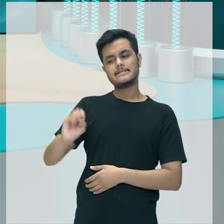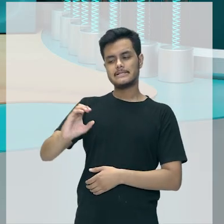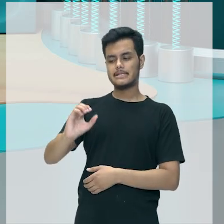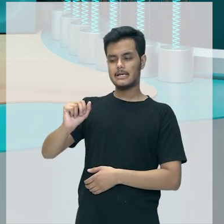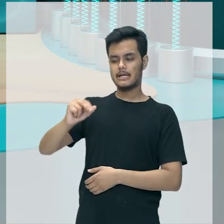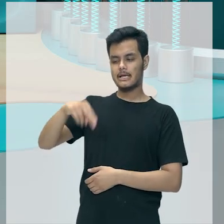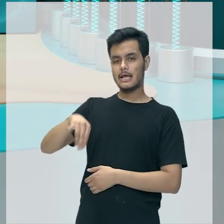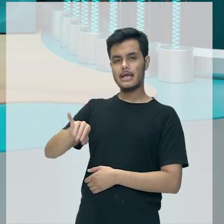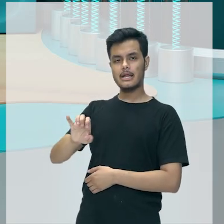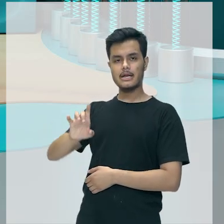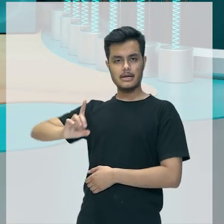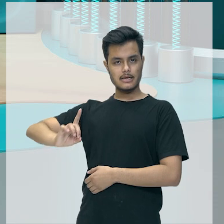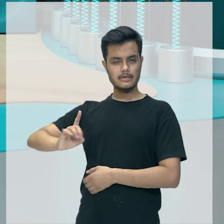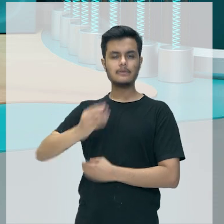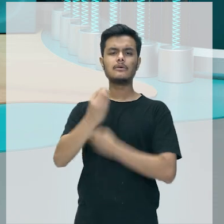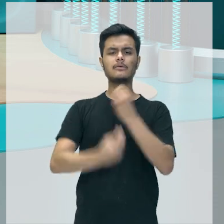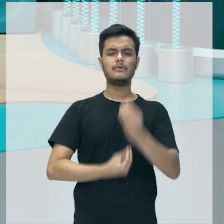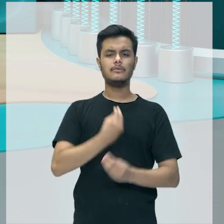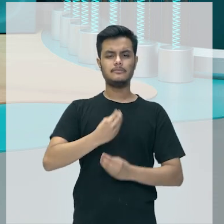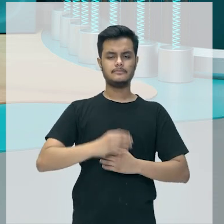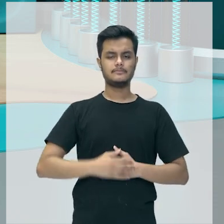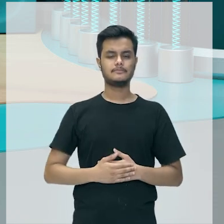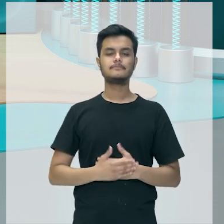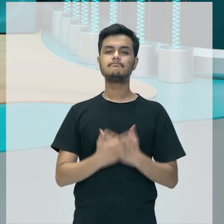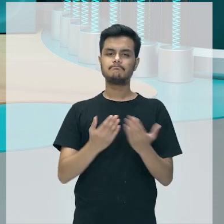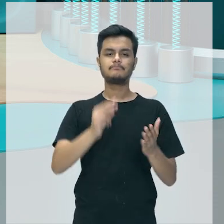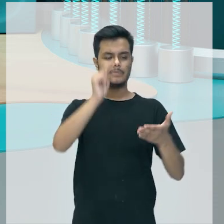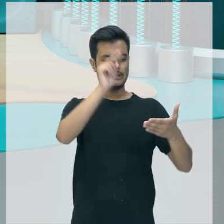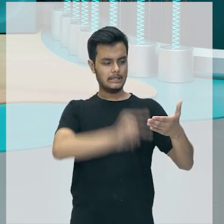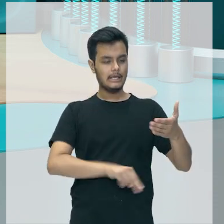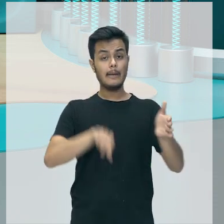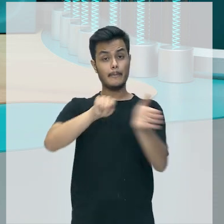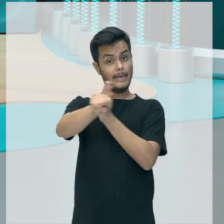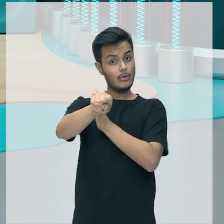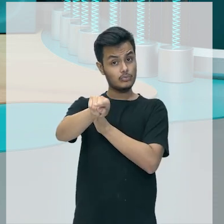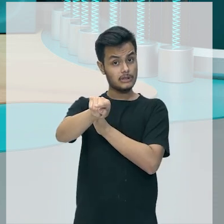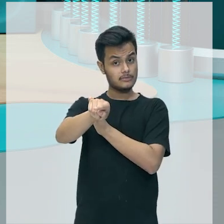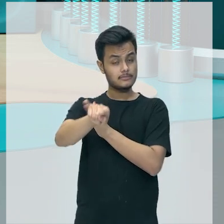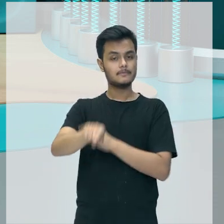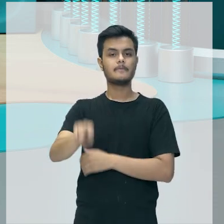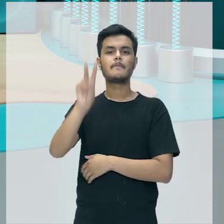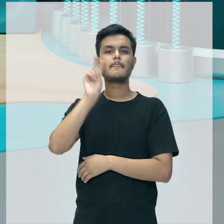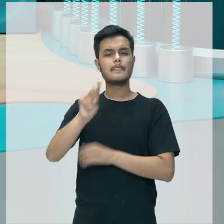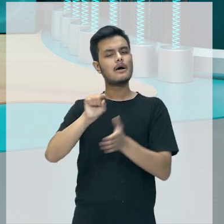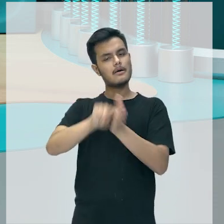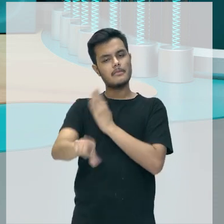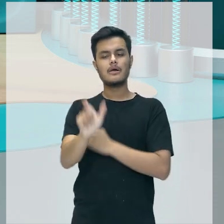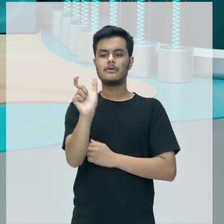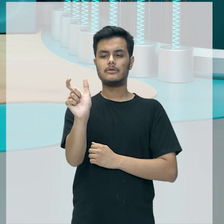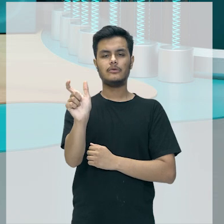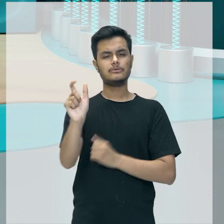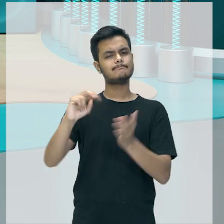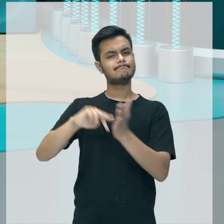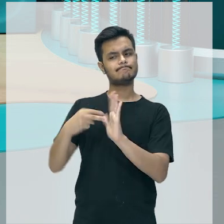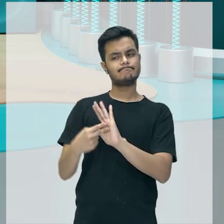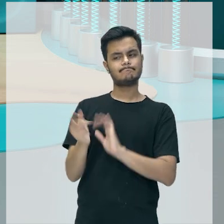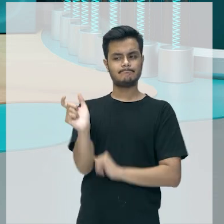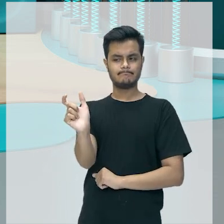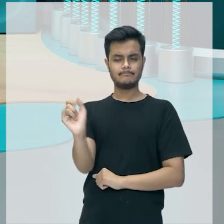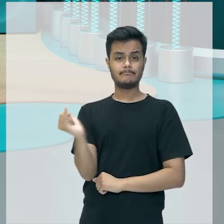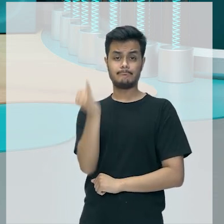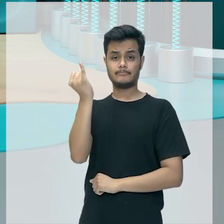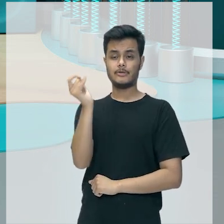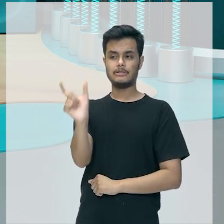tá? Então, o que que vocês vão fazer? Vão ler primeiramente a questão, identificar a palavra-chave da pergunta, né?